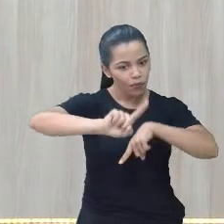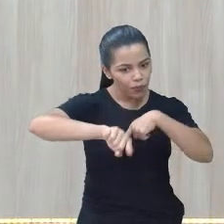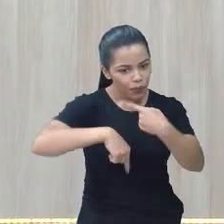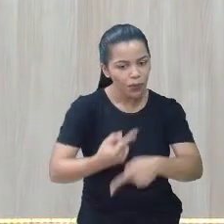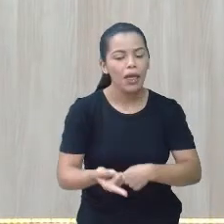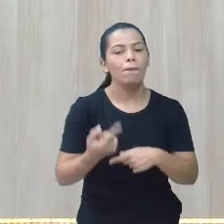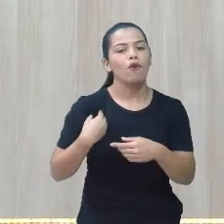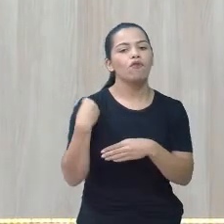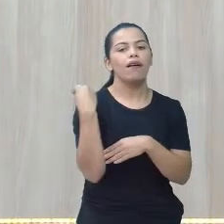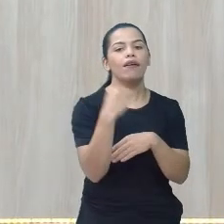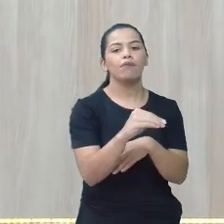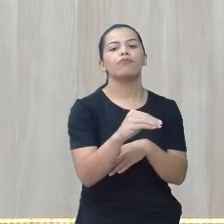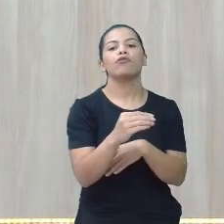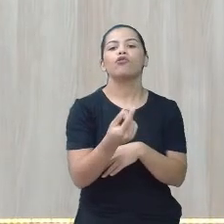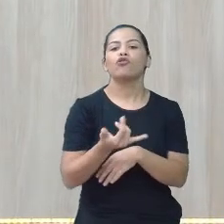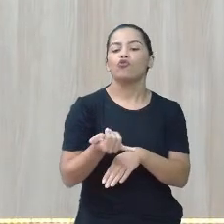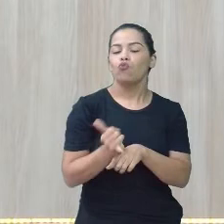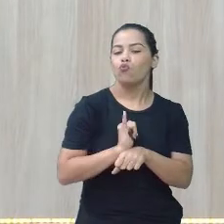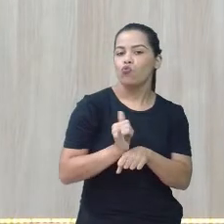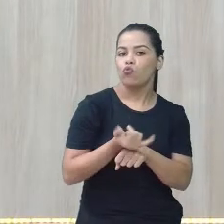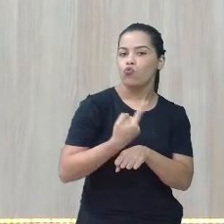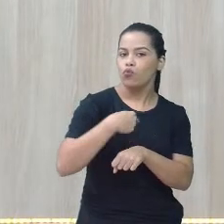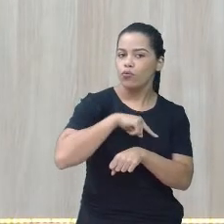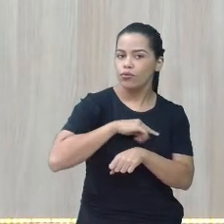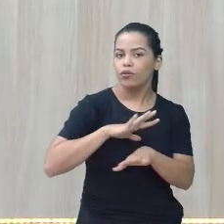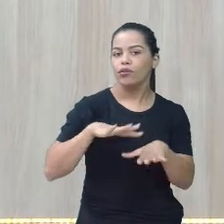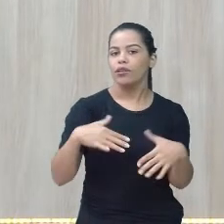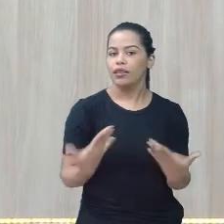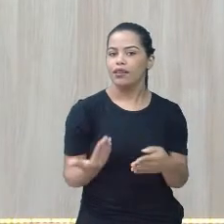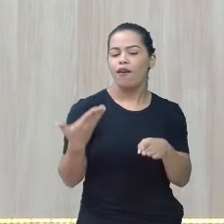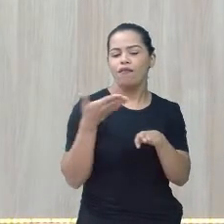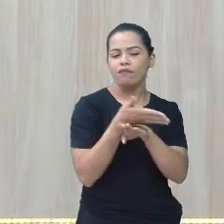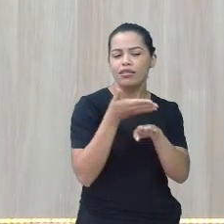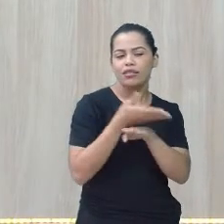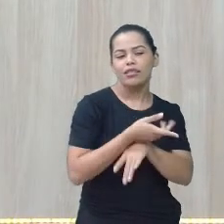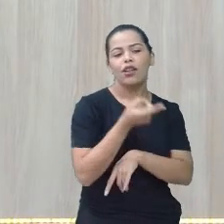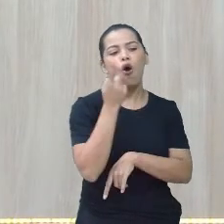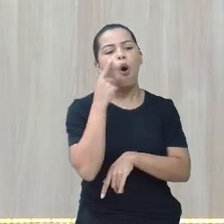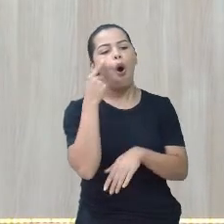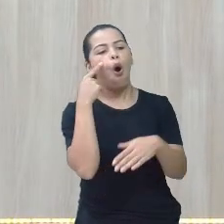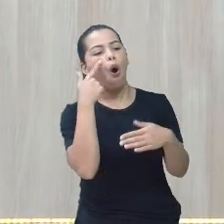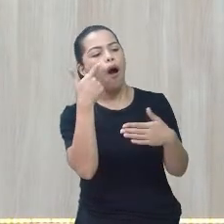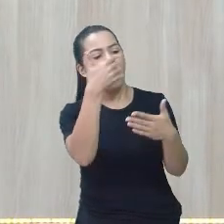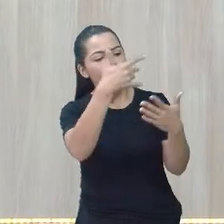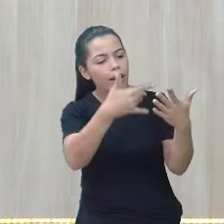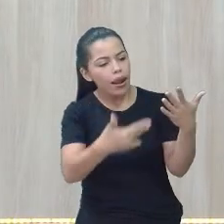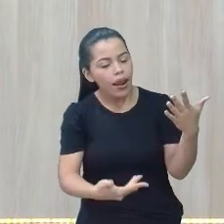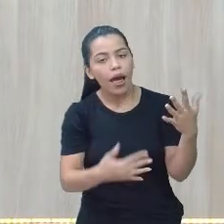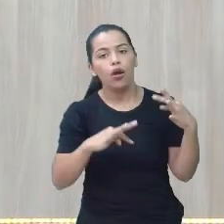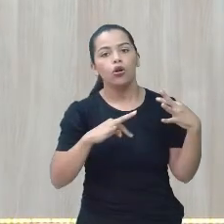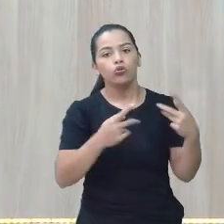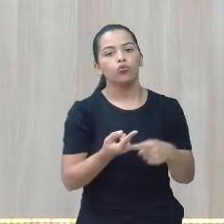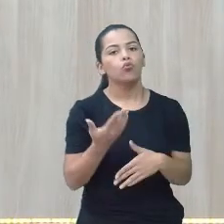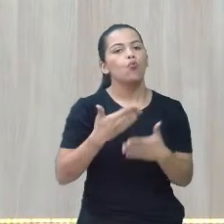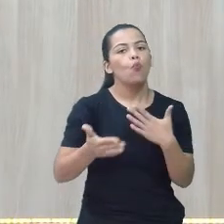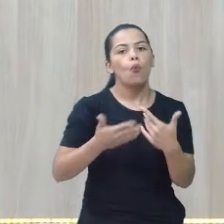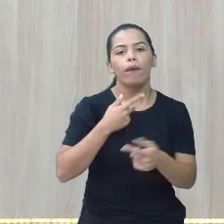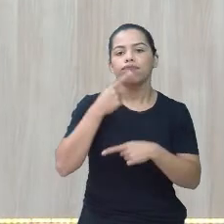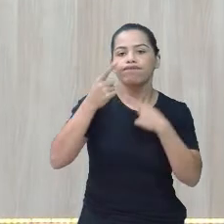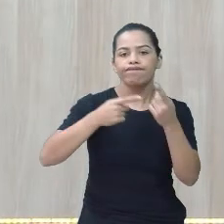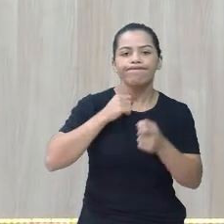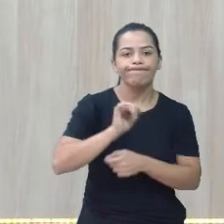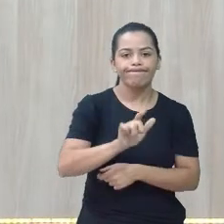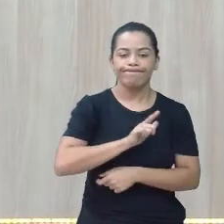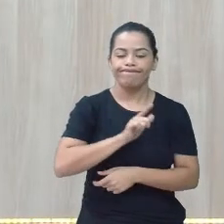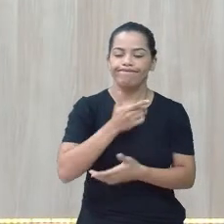ela estará no nosso canal no YouTube. Então visita lá nosso canal, olha a playlist, qualquer dúvida que você tiver na aula, escreve para a